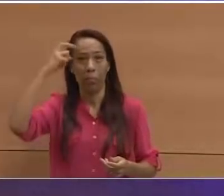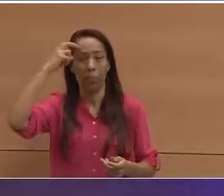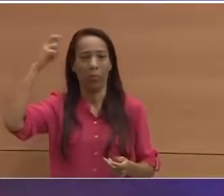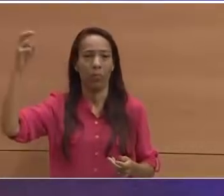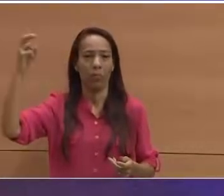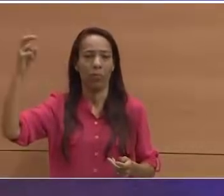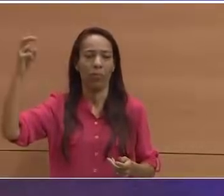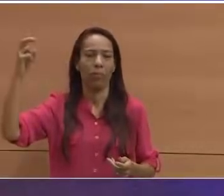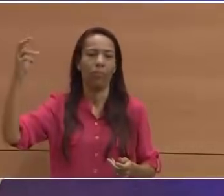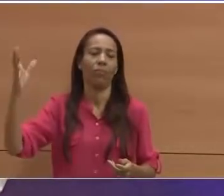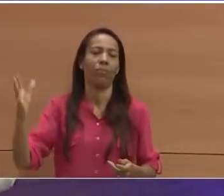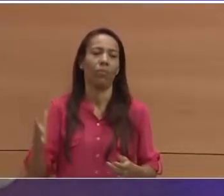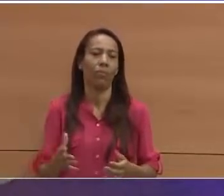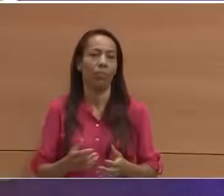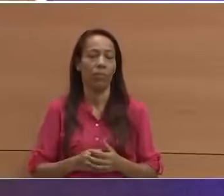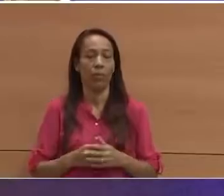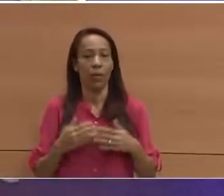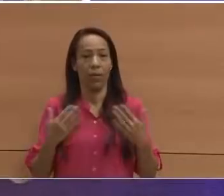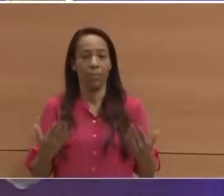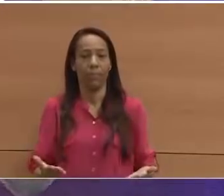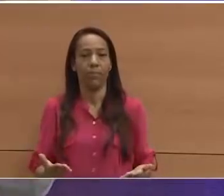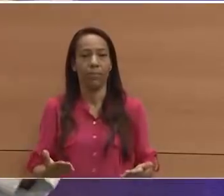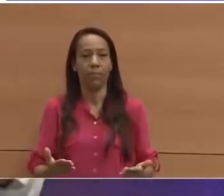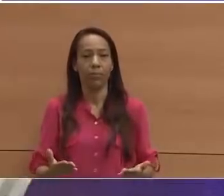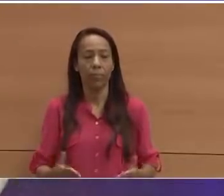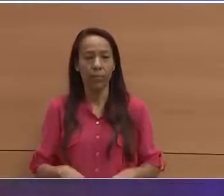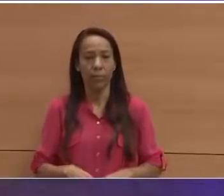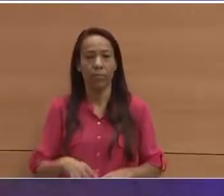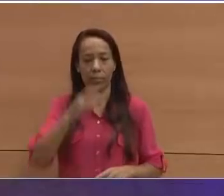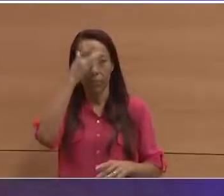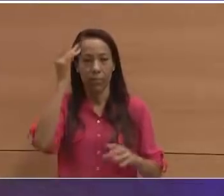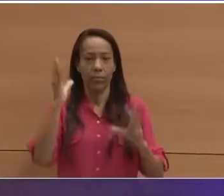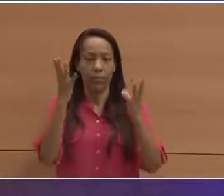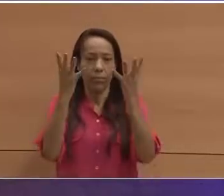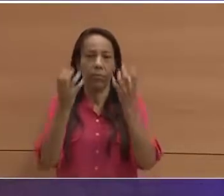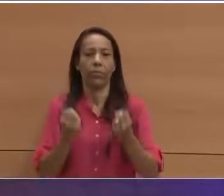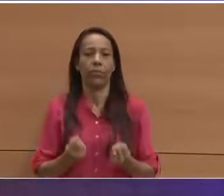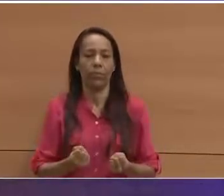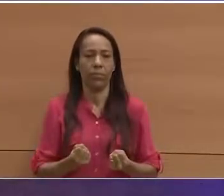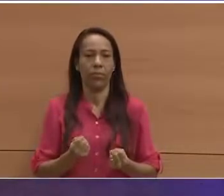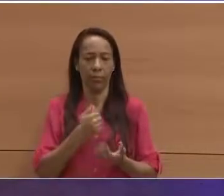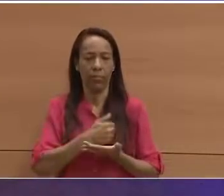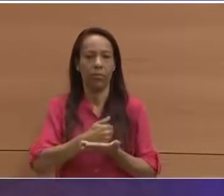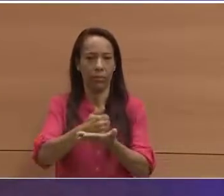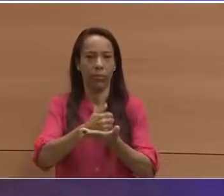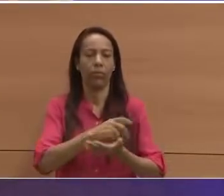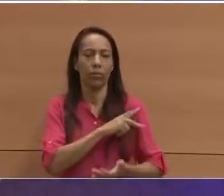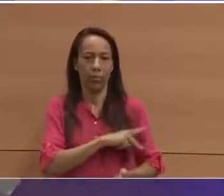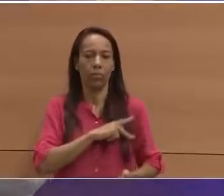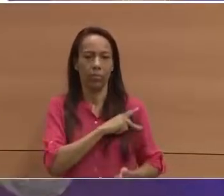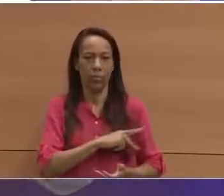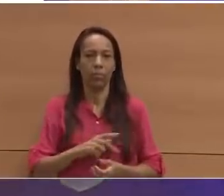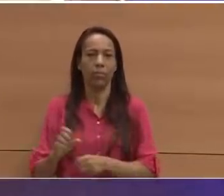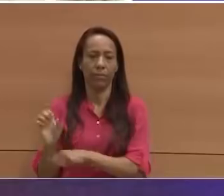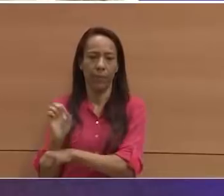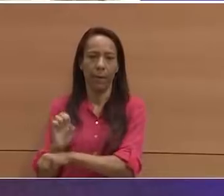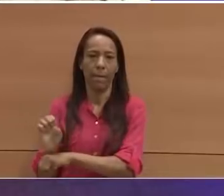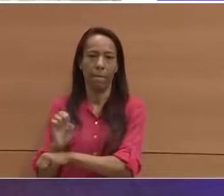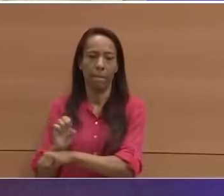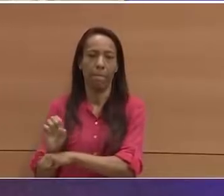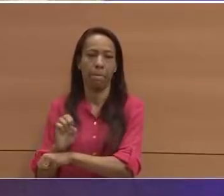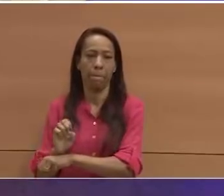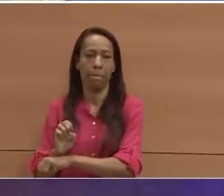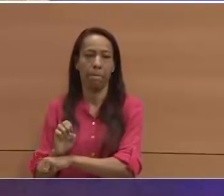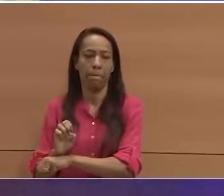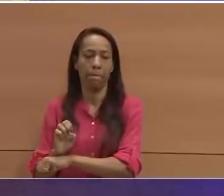conhecimento. Então, os que receberam ajuda do ministério de Paulo, lá em Éfeso, queira ou não queira,